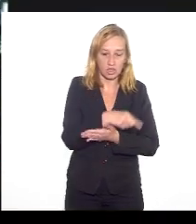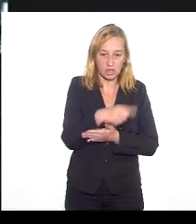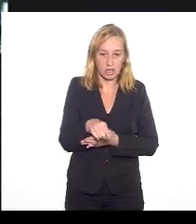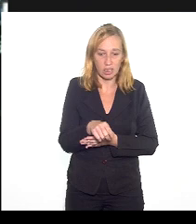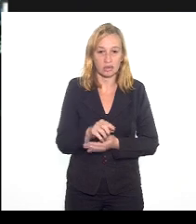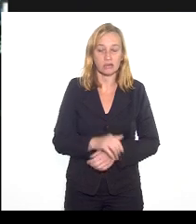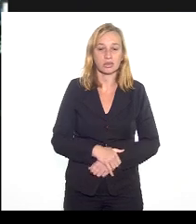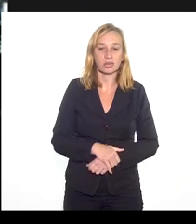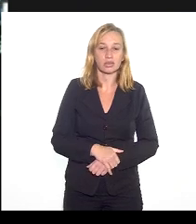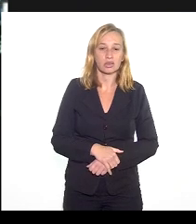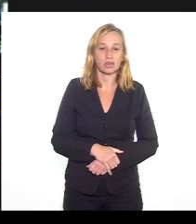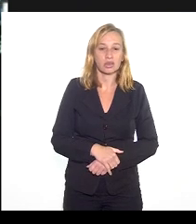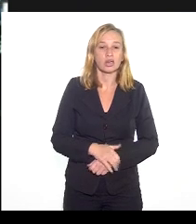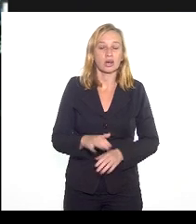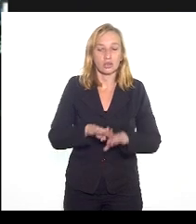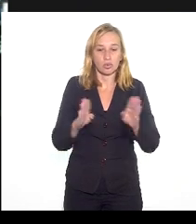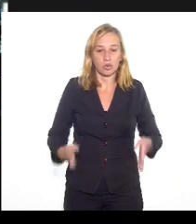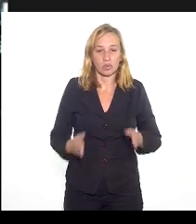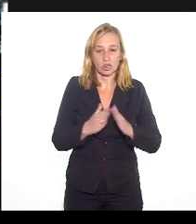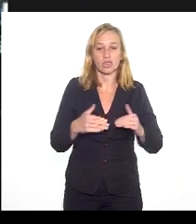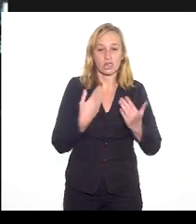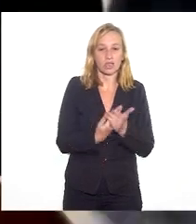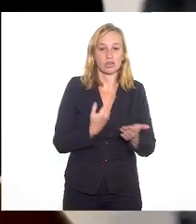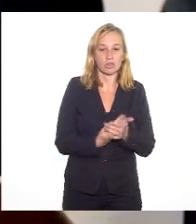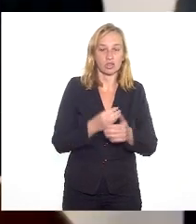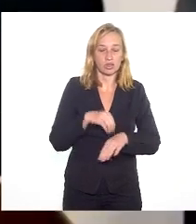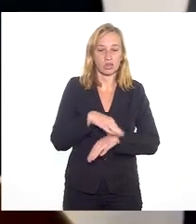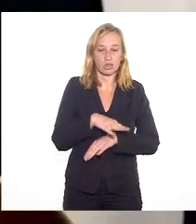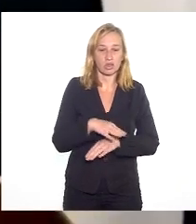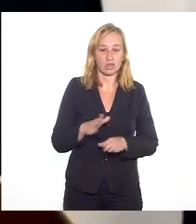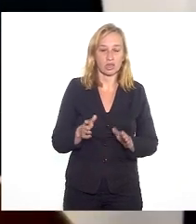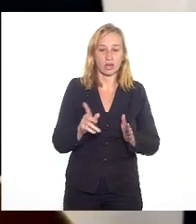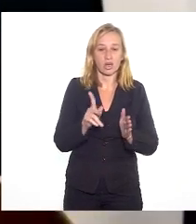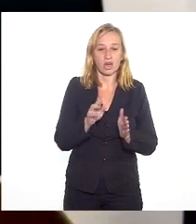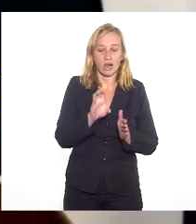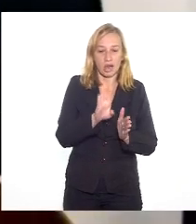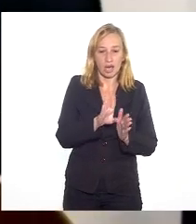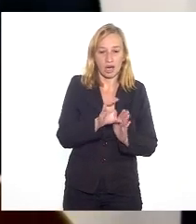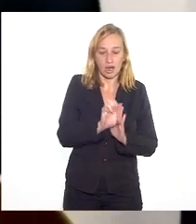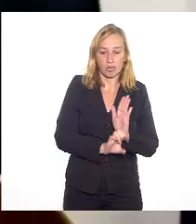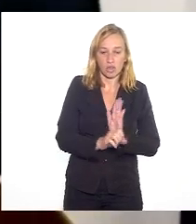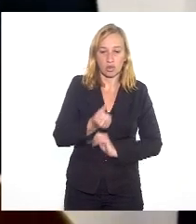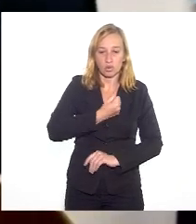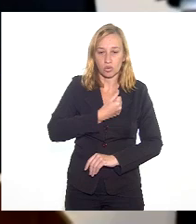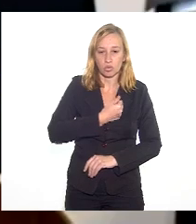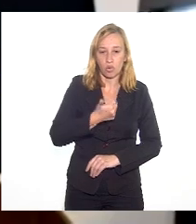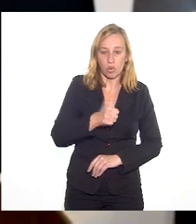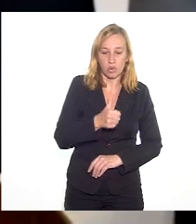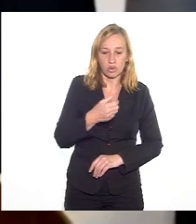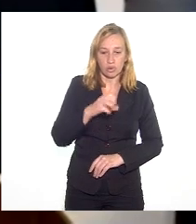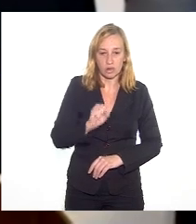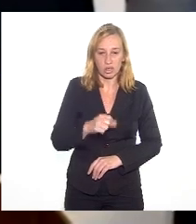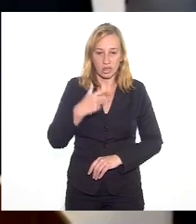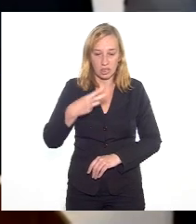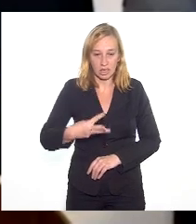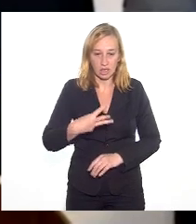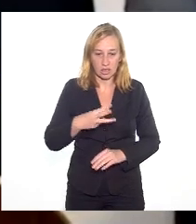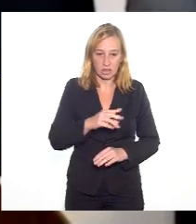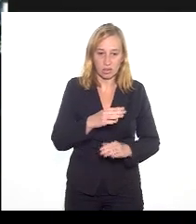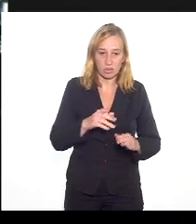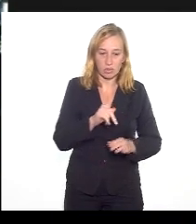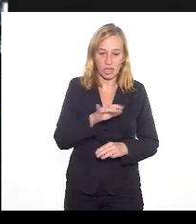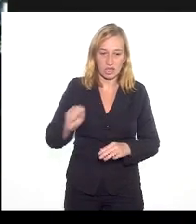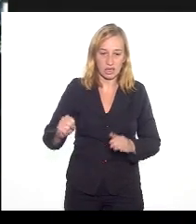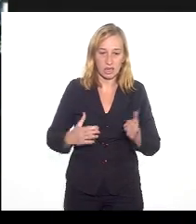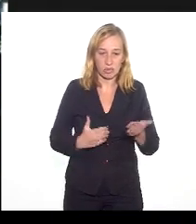rejeitados, destaque. A sobremesa requer bem destaque a emenda de número 1183, deputado Rodrigo Amorim, bancada do PSL. Senhores que aprovam isso,